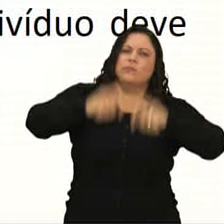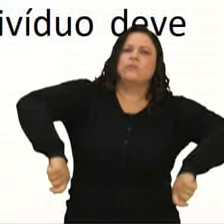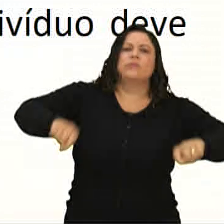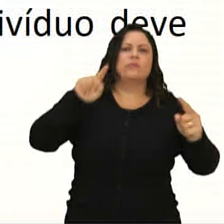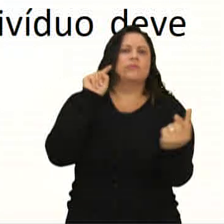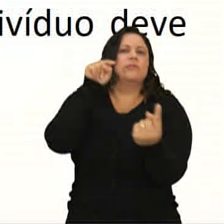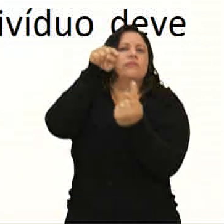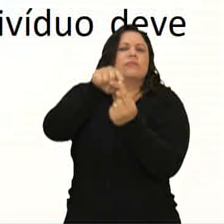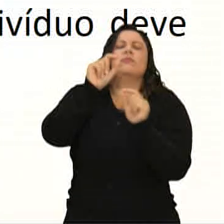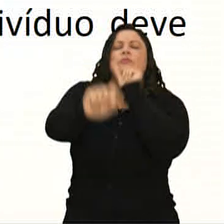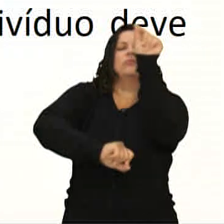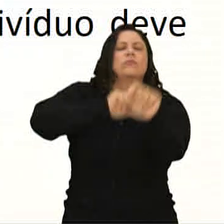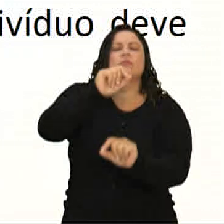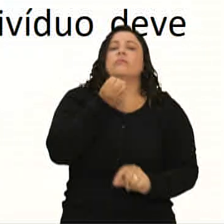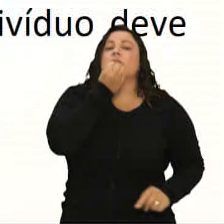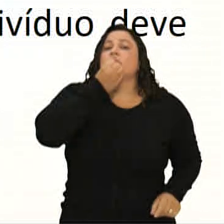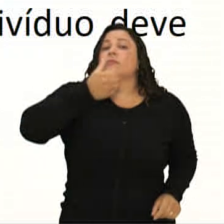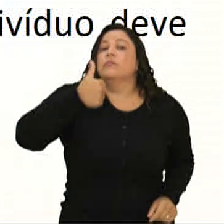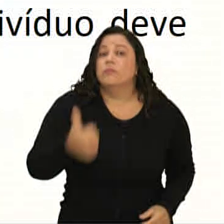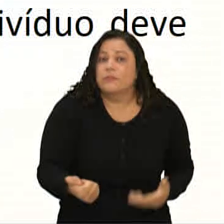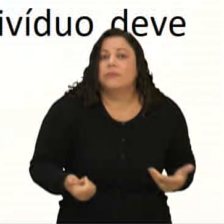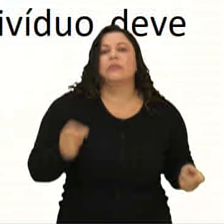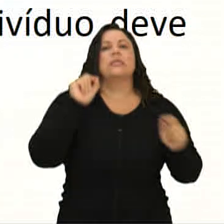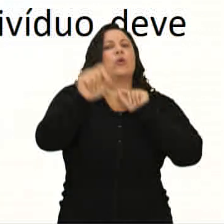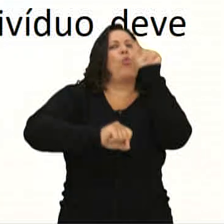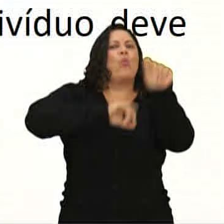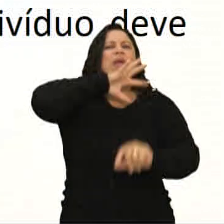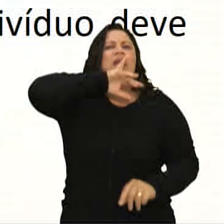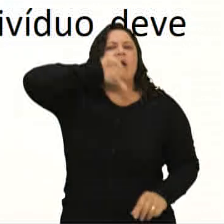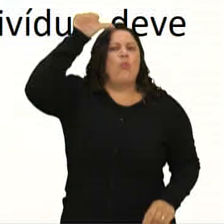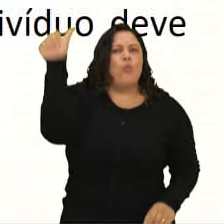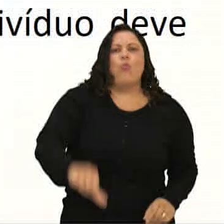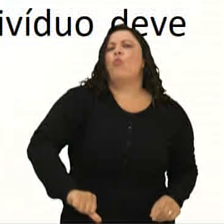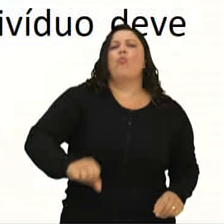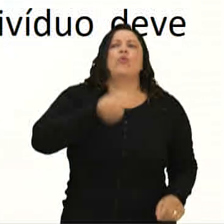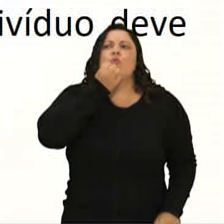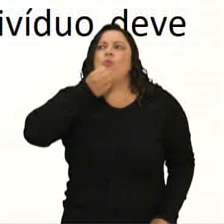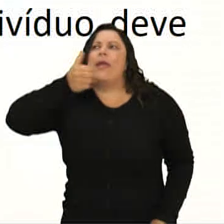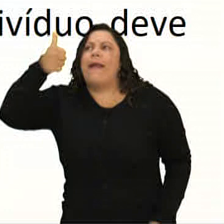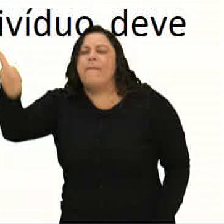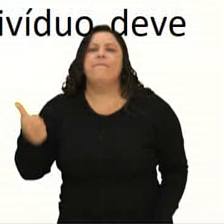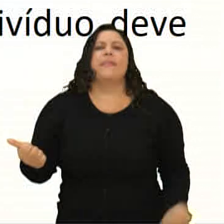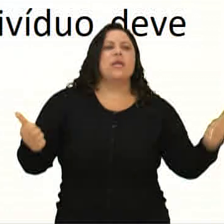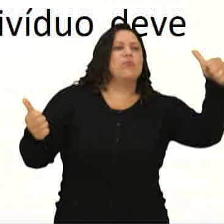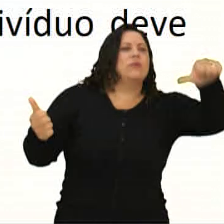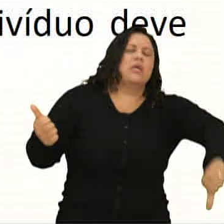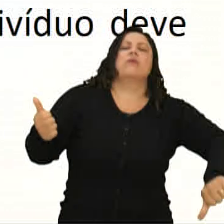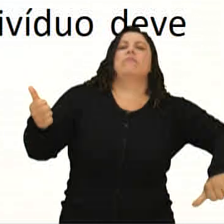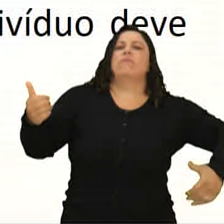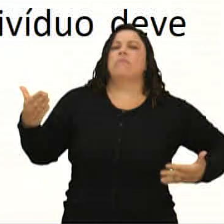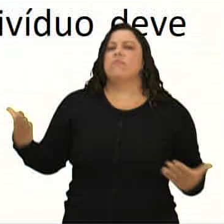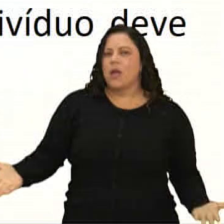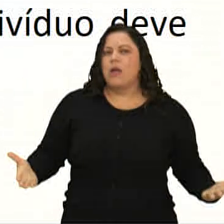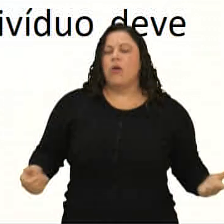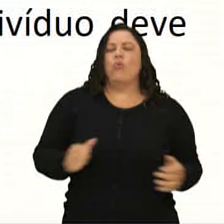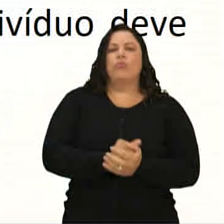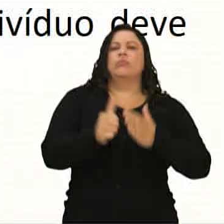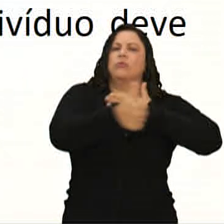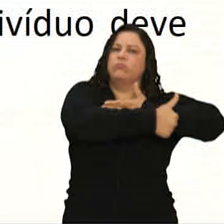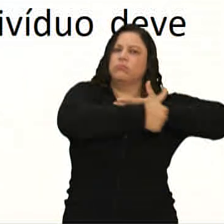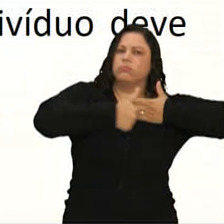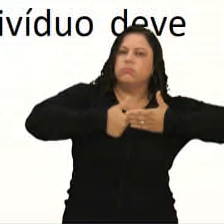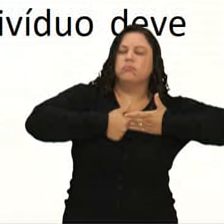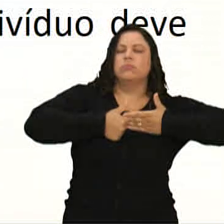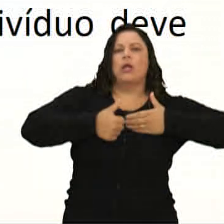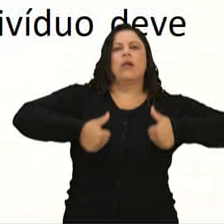como o que é bom, o que é ruim, o que é o bem, o que é o mal, ou seja, valores morais são códigos de conduta